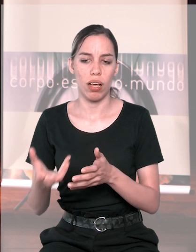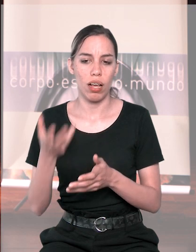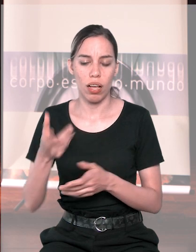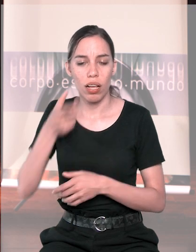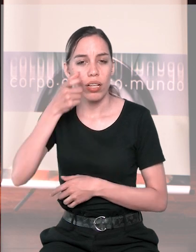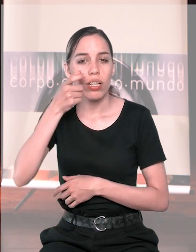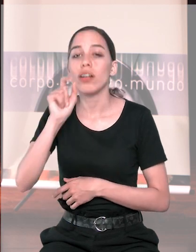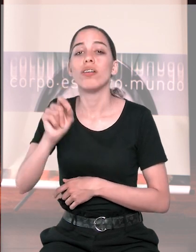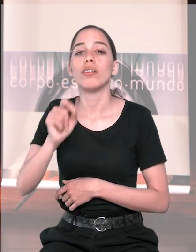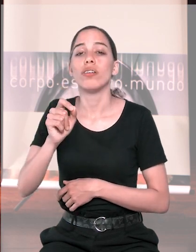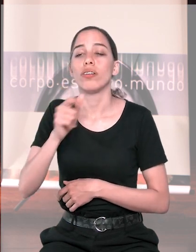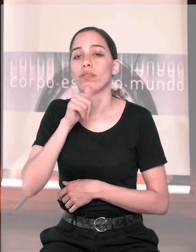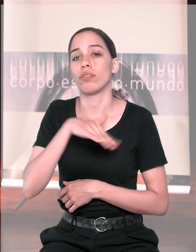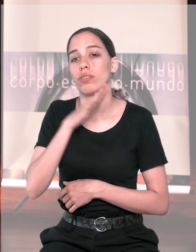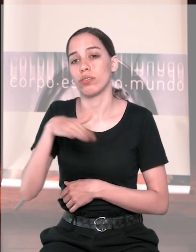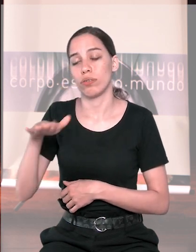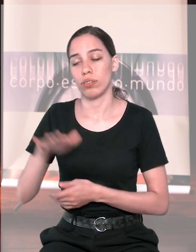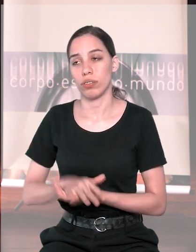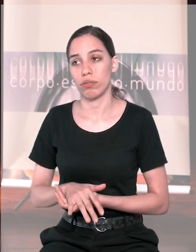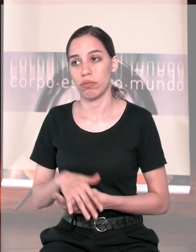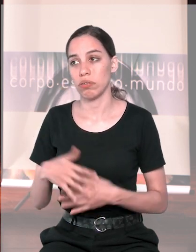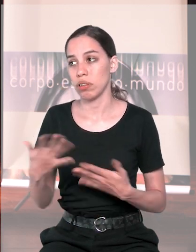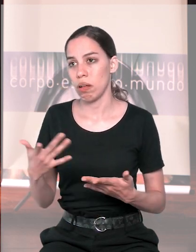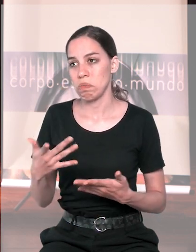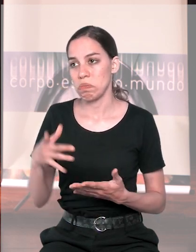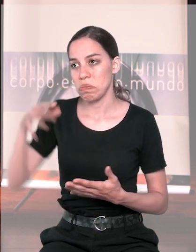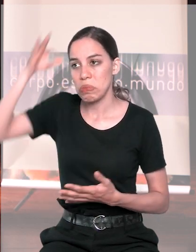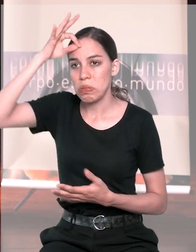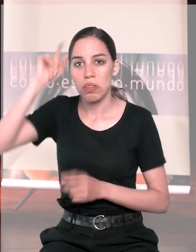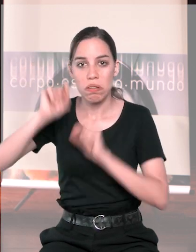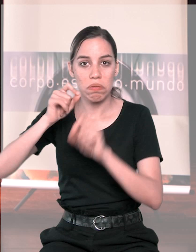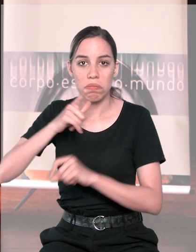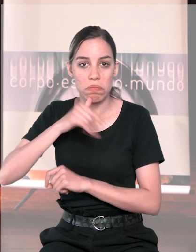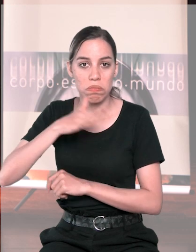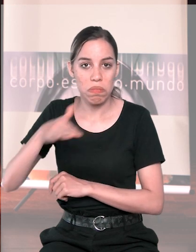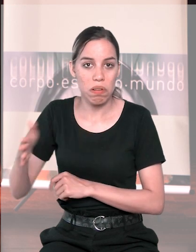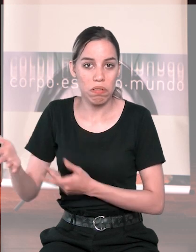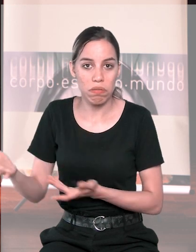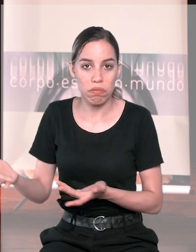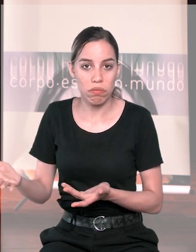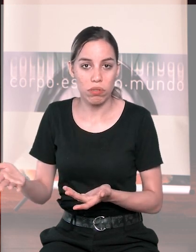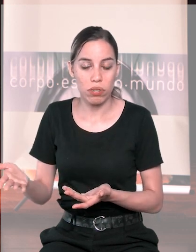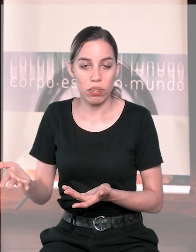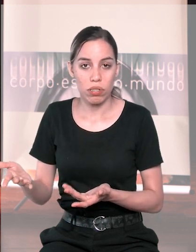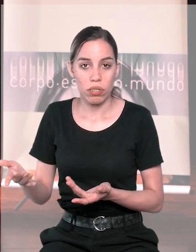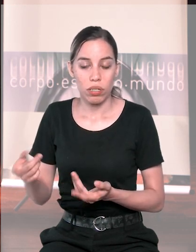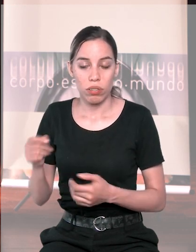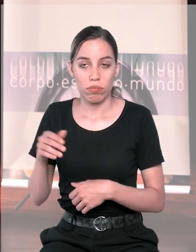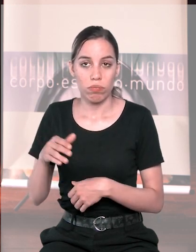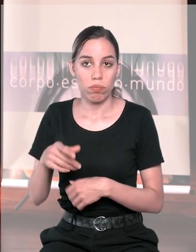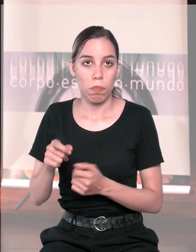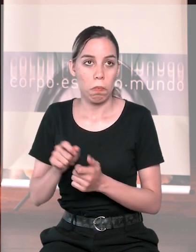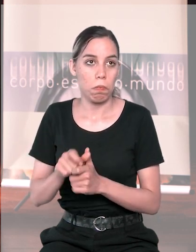Então eu diria a mesma coisa em relação ao pensamento. O espírito é o mar, é isso que atravessa, é uma dinâmica muito maior, que